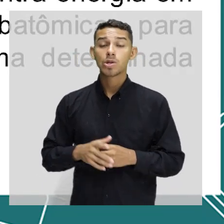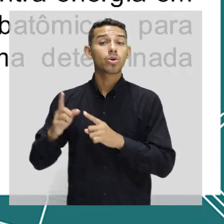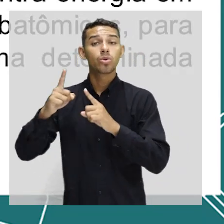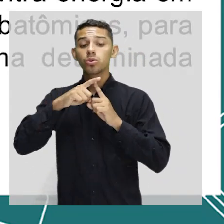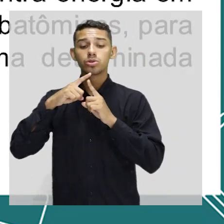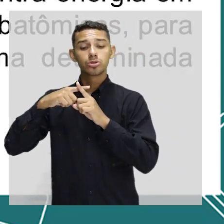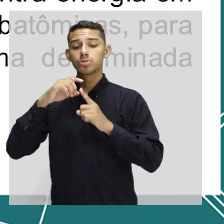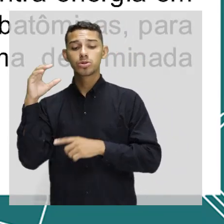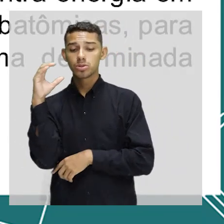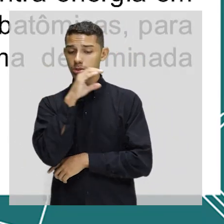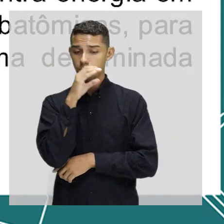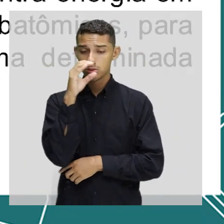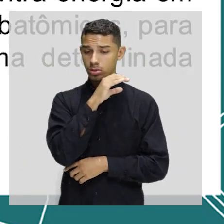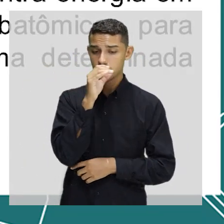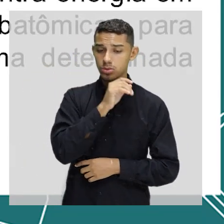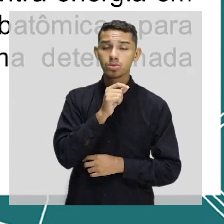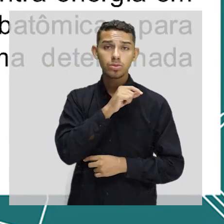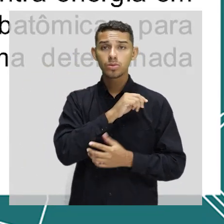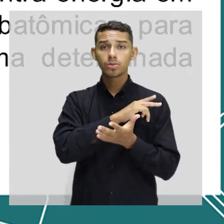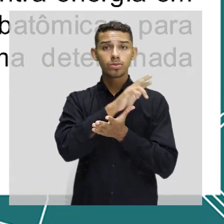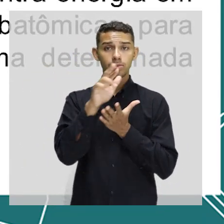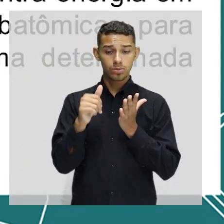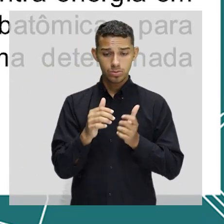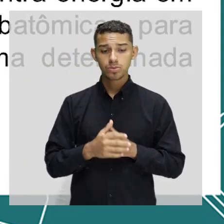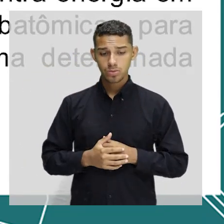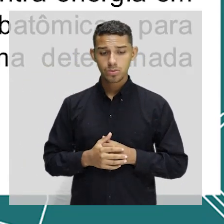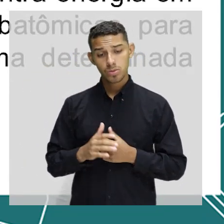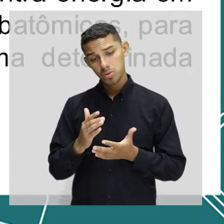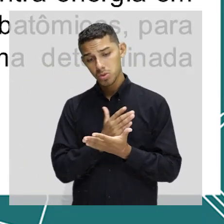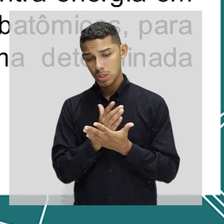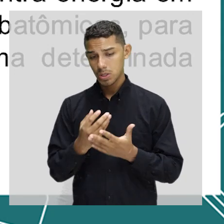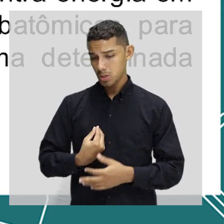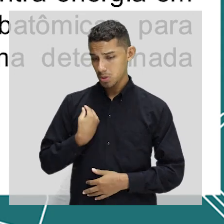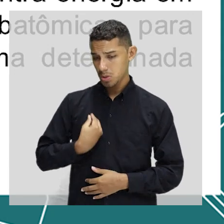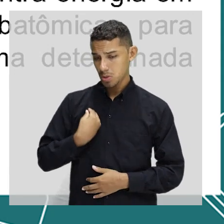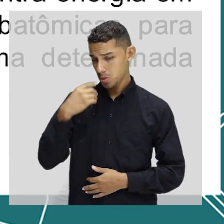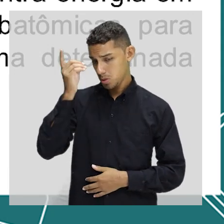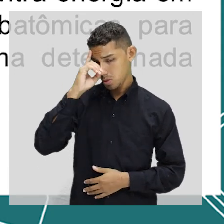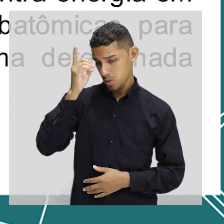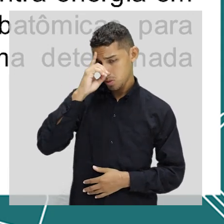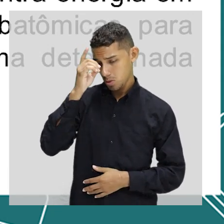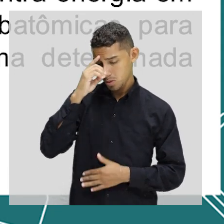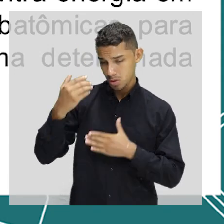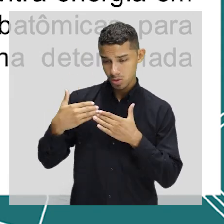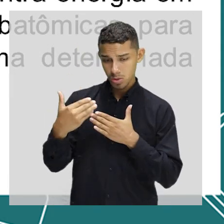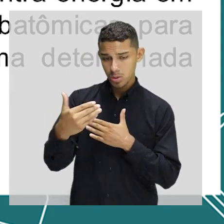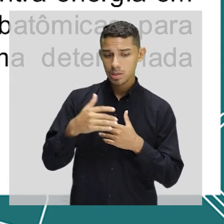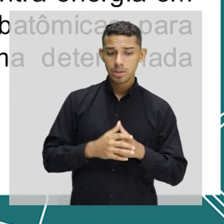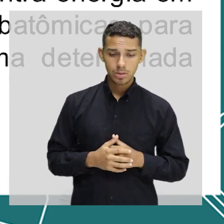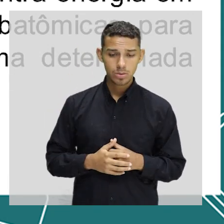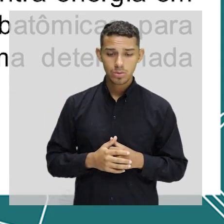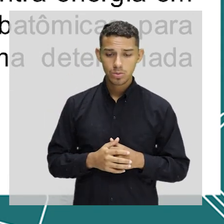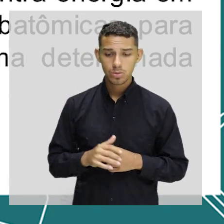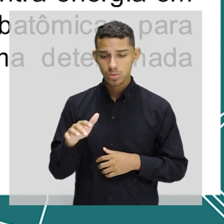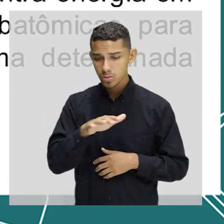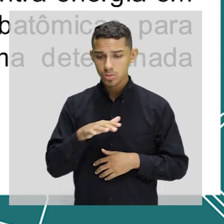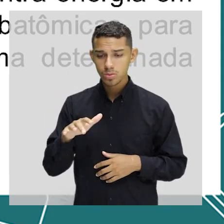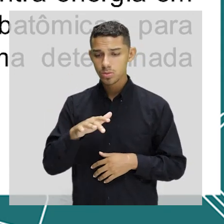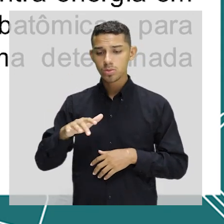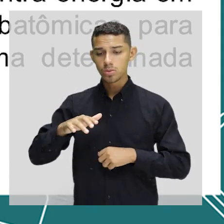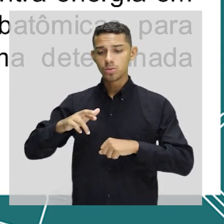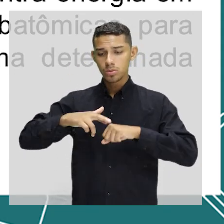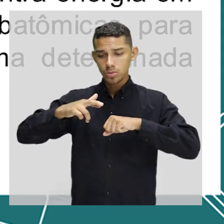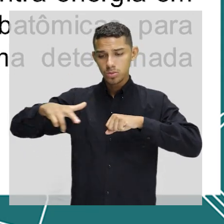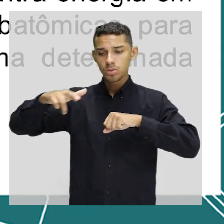tipos de aceleradores. Existem vários tipos de aceleradores, né? Alguns deles estão presentes no nosso dia a dia, tal como os equipamentos de radioterapia,